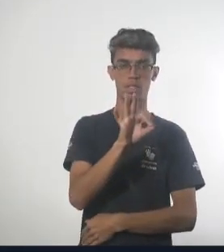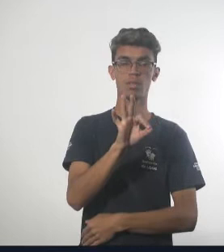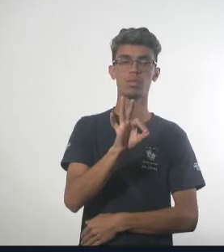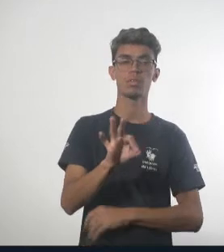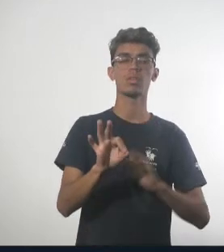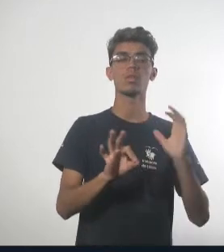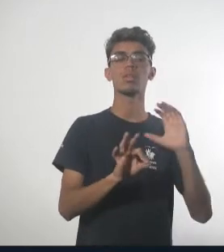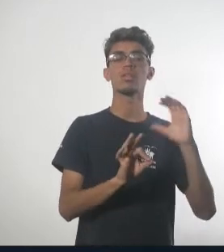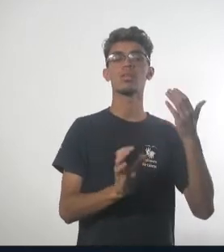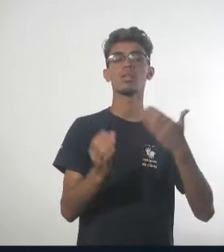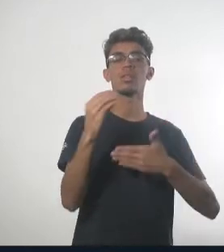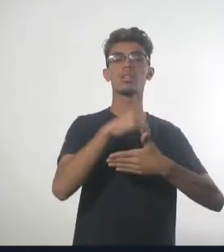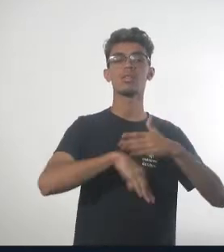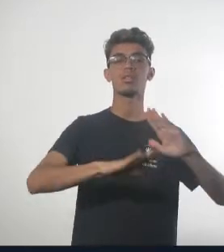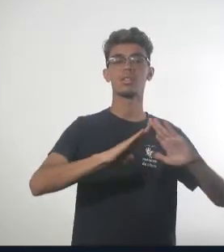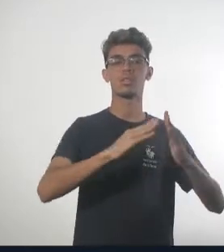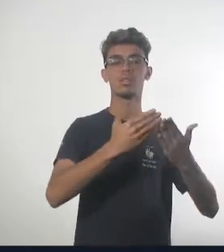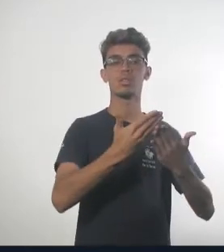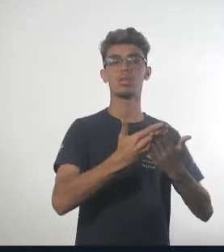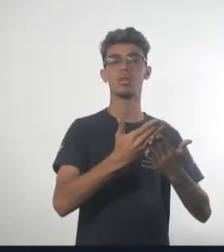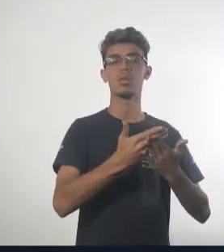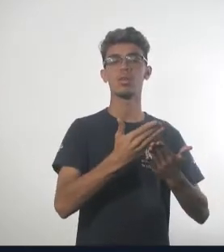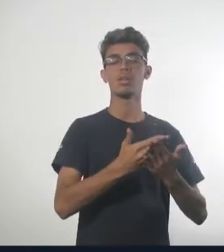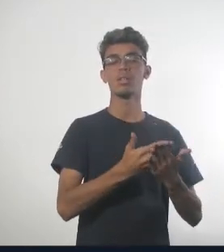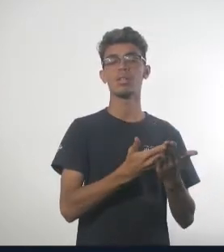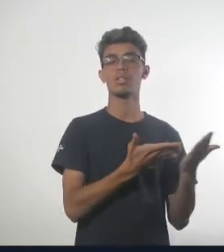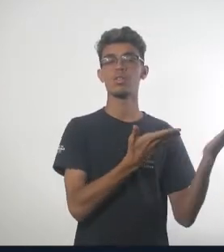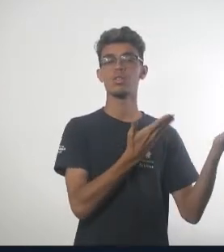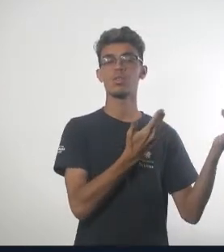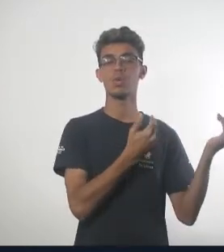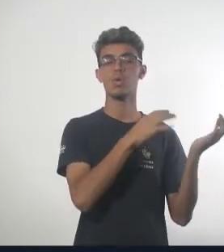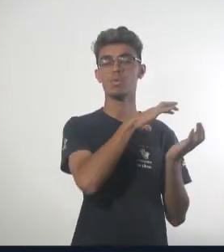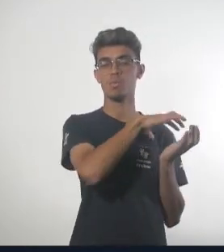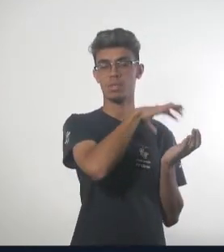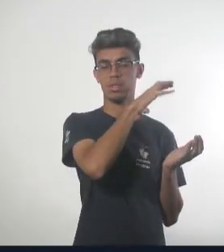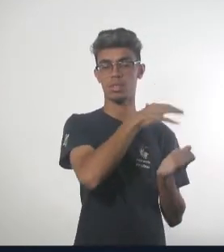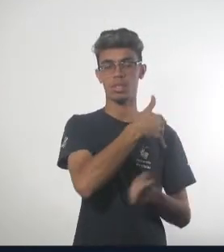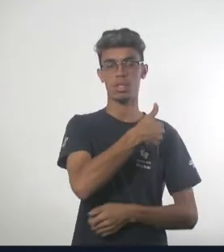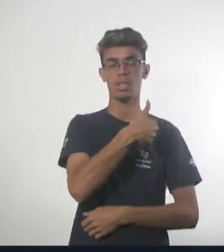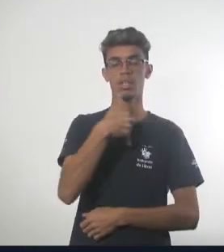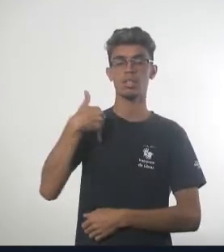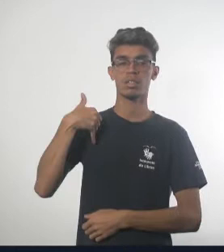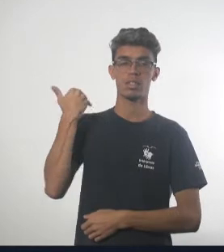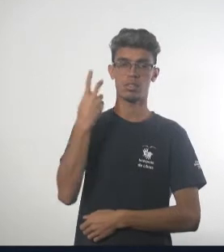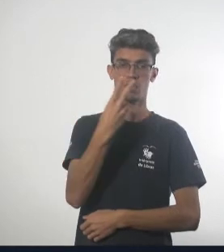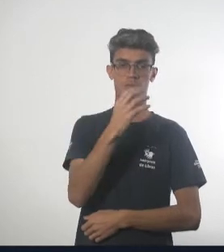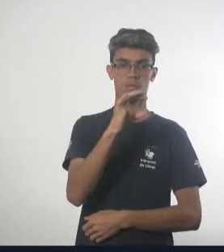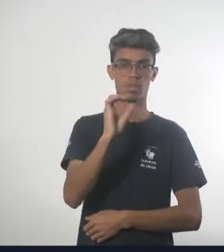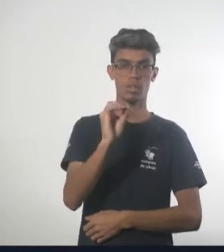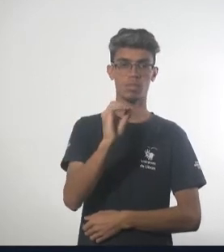surtos em escolas aconteceram em adultos, na faixa etária entre 20 e 69